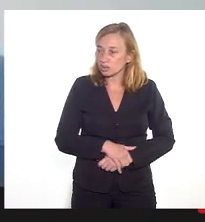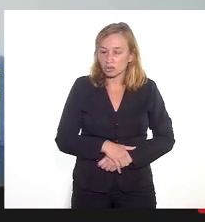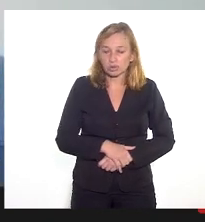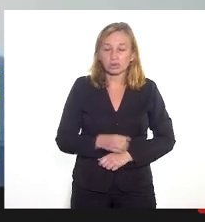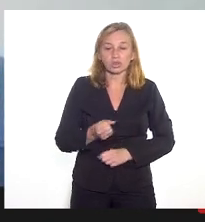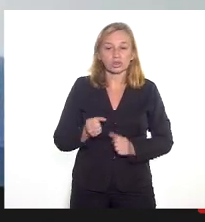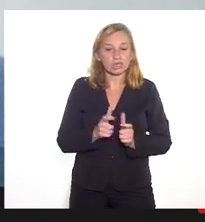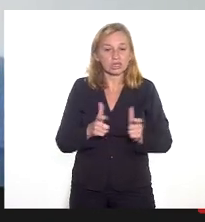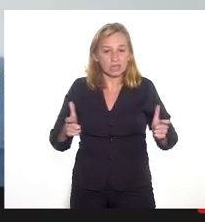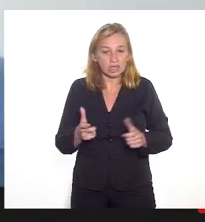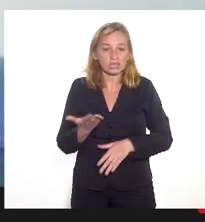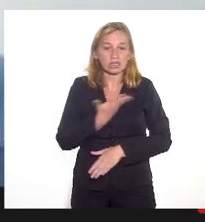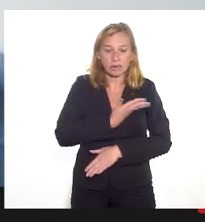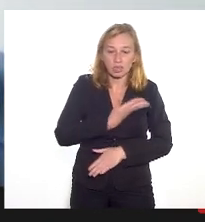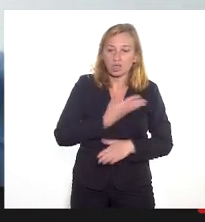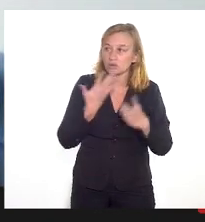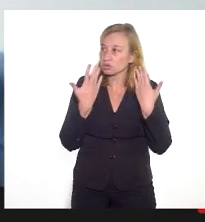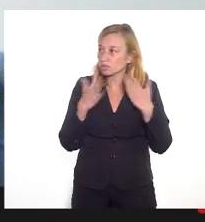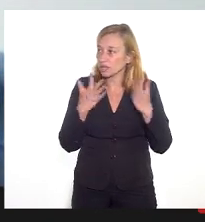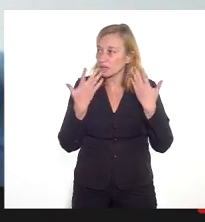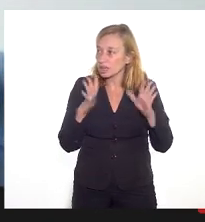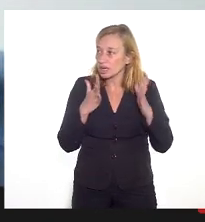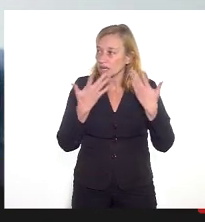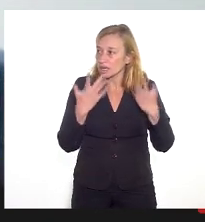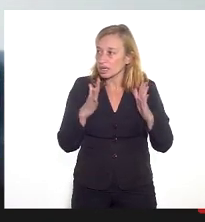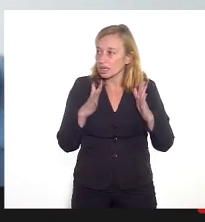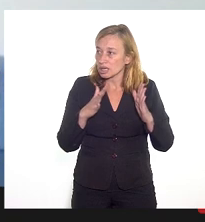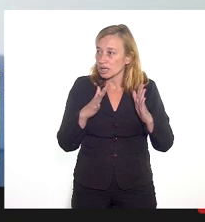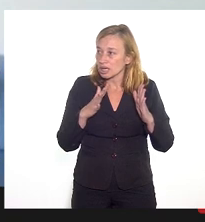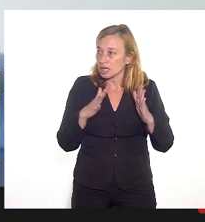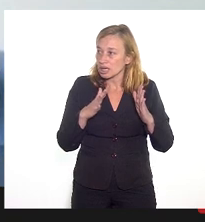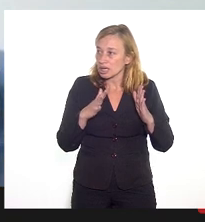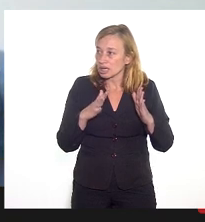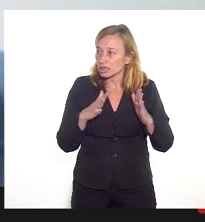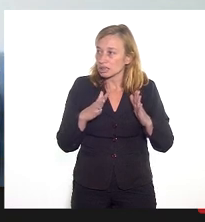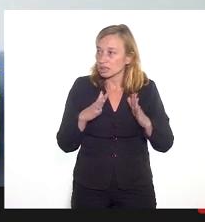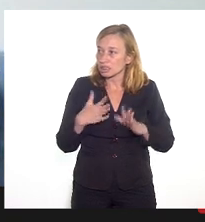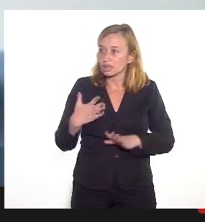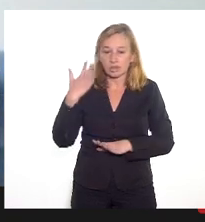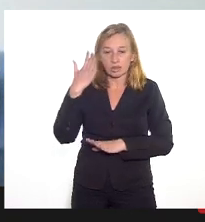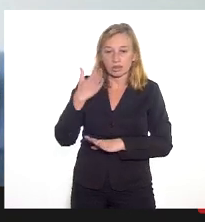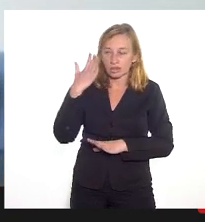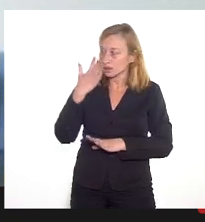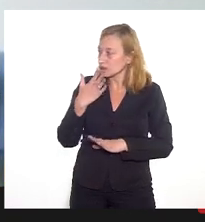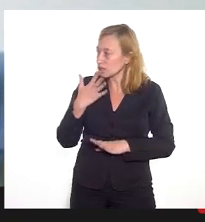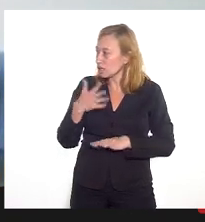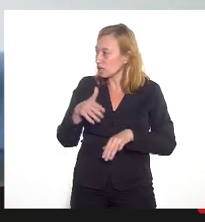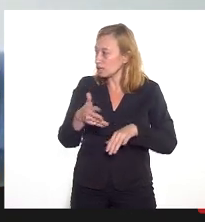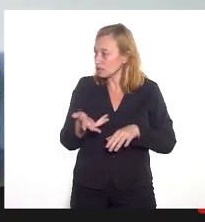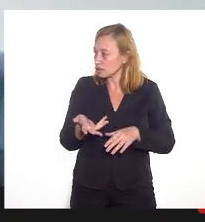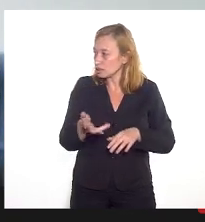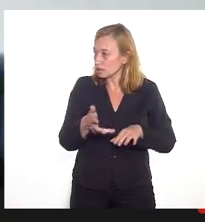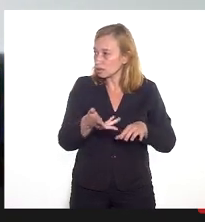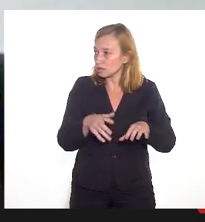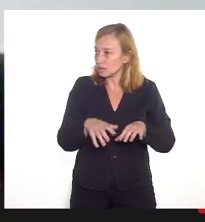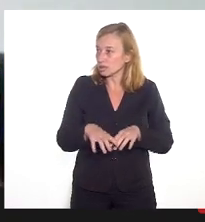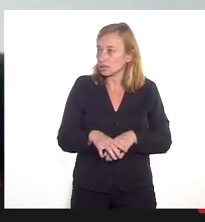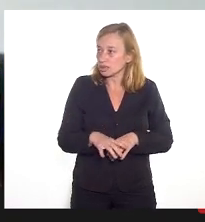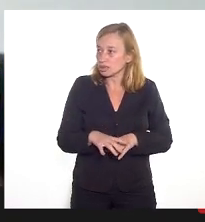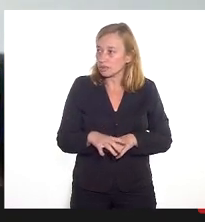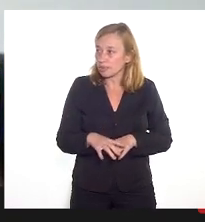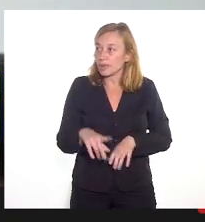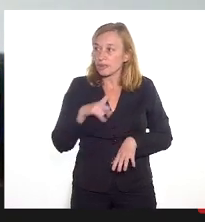grandes amigos e parabéns. Quando me mandaram aqui a mensagem para o evento de vocês, eu olhei e falei assim,